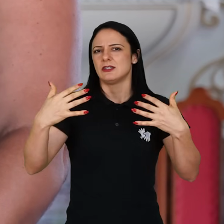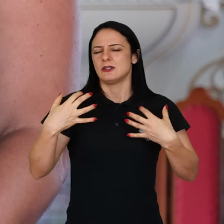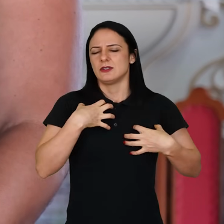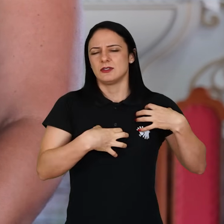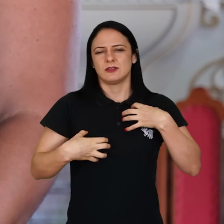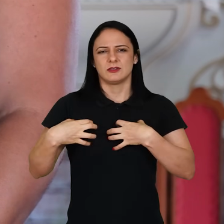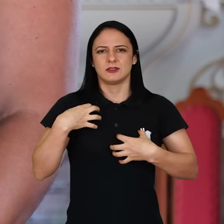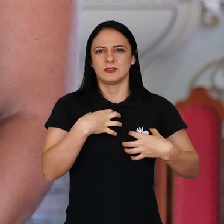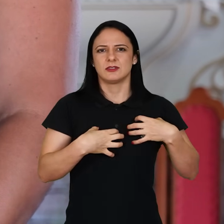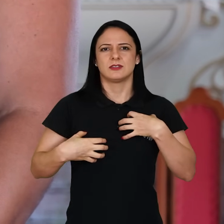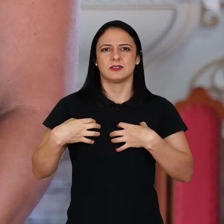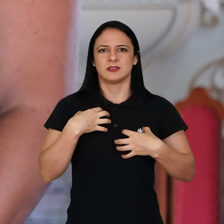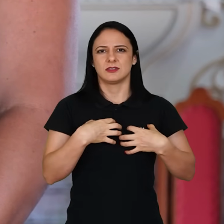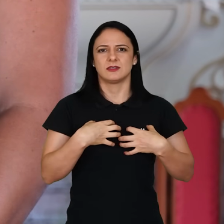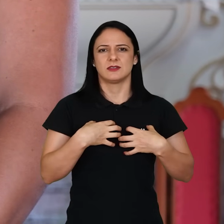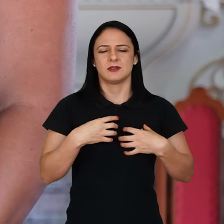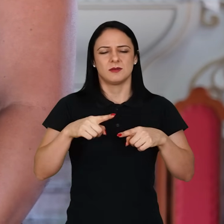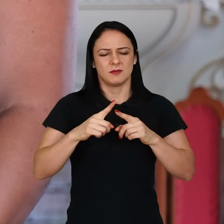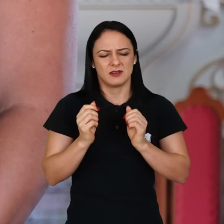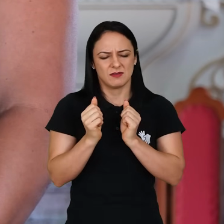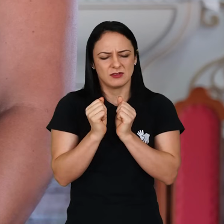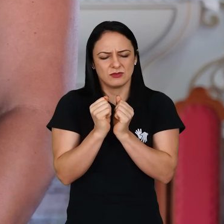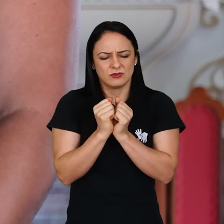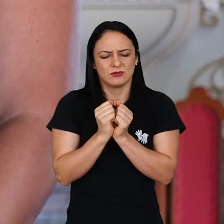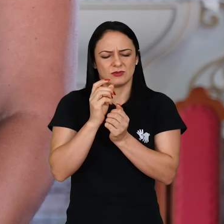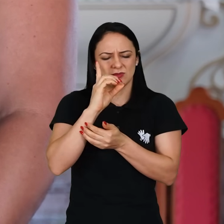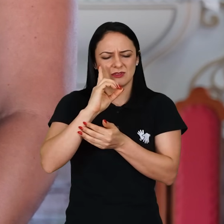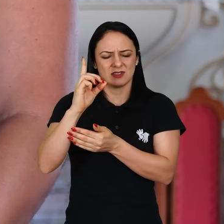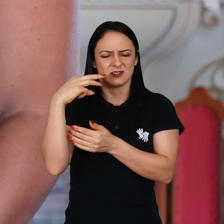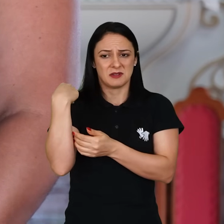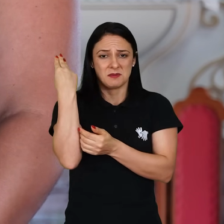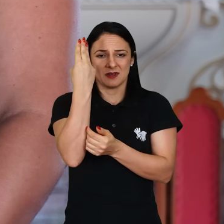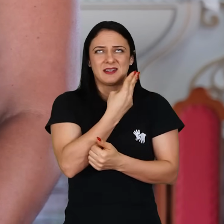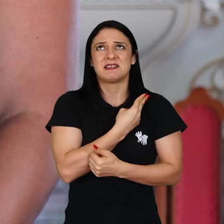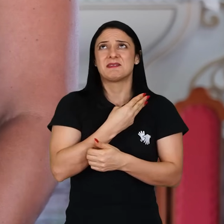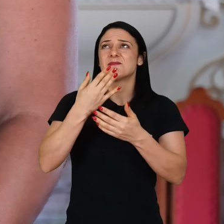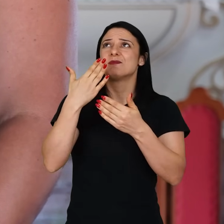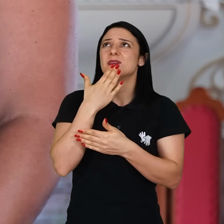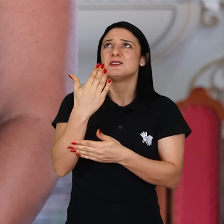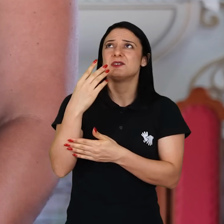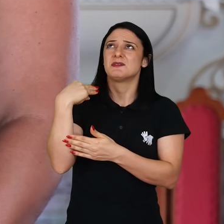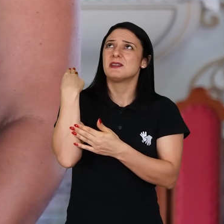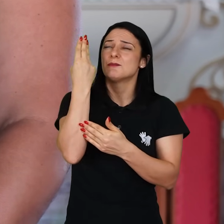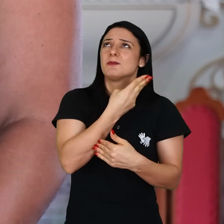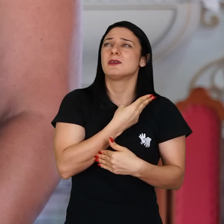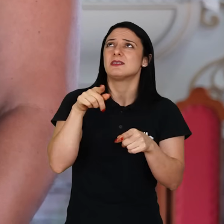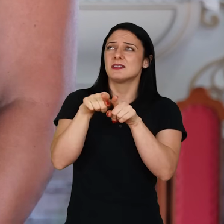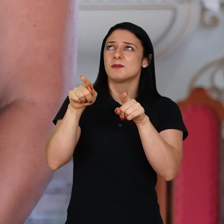dolorosos. De dor, eu me pegava com Deus, me pegava com Maria. Falava, você é mãe. Você